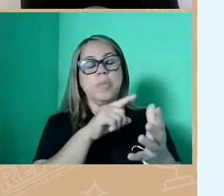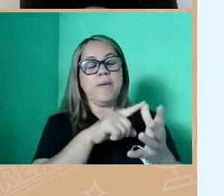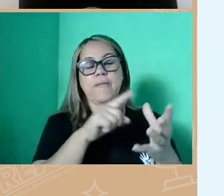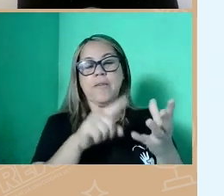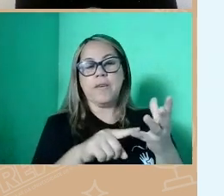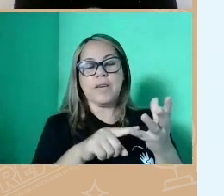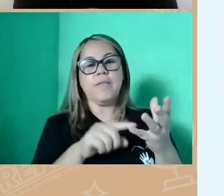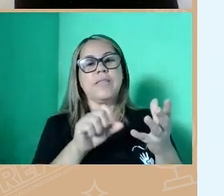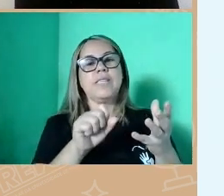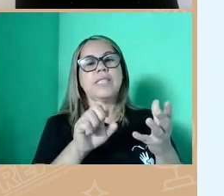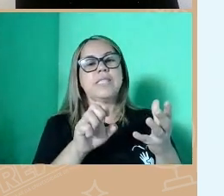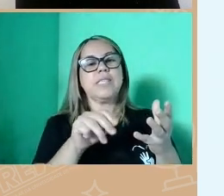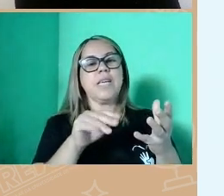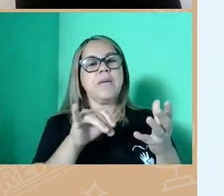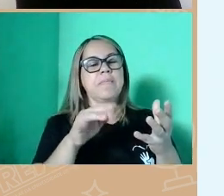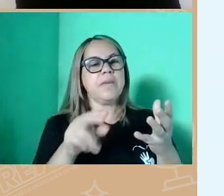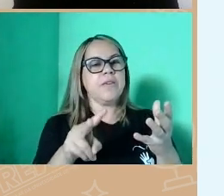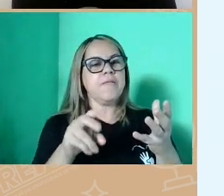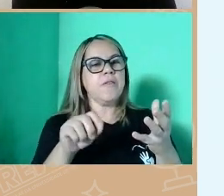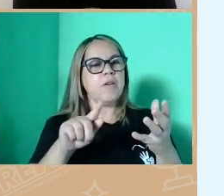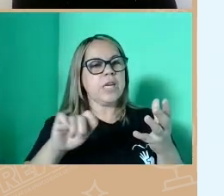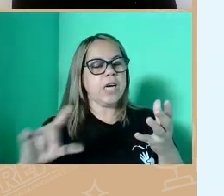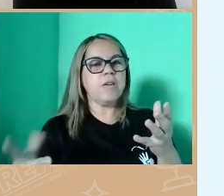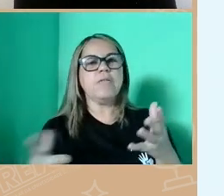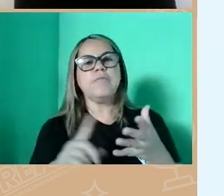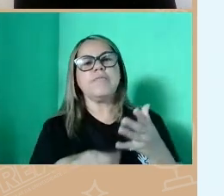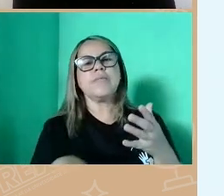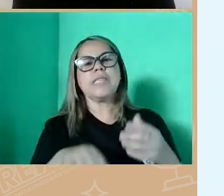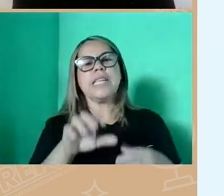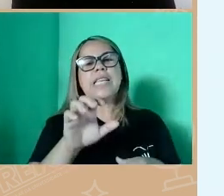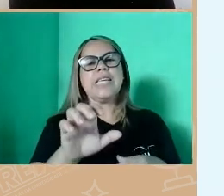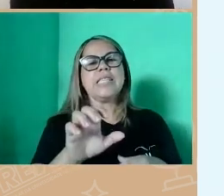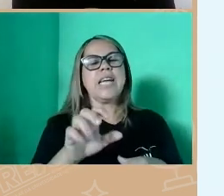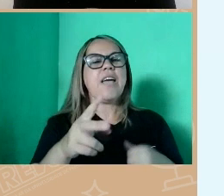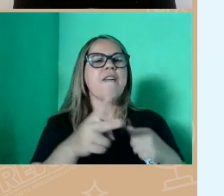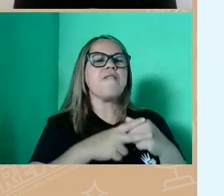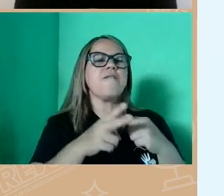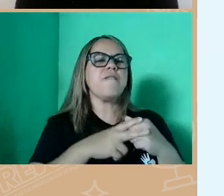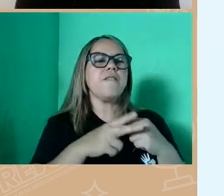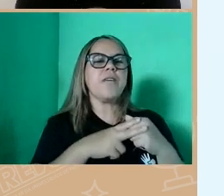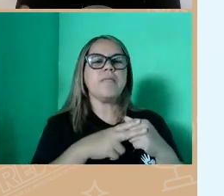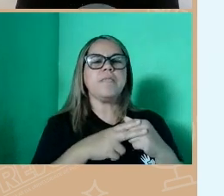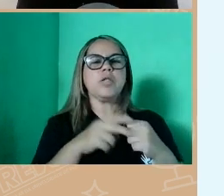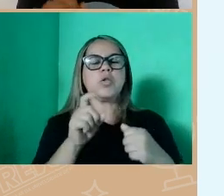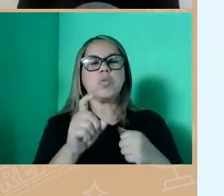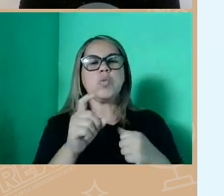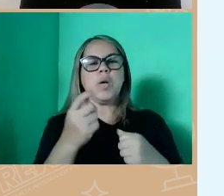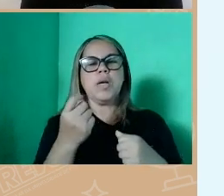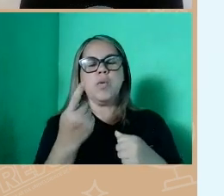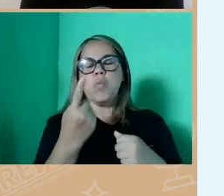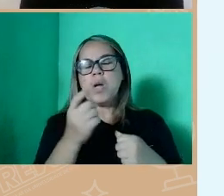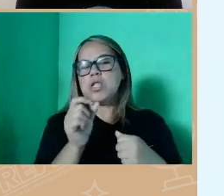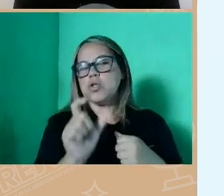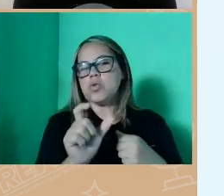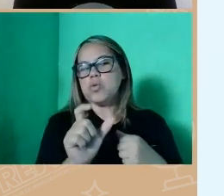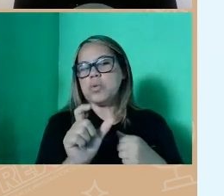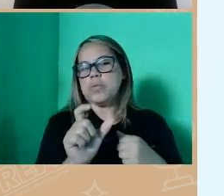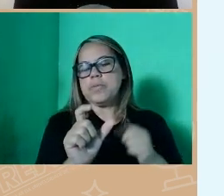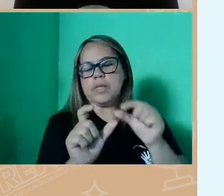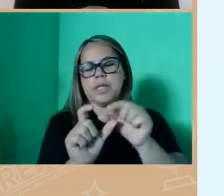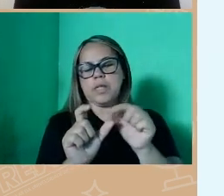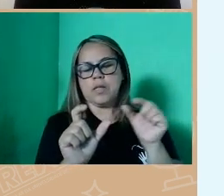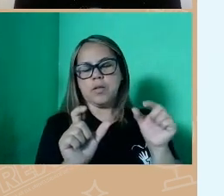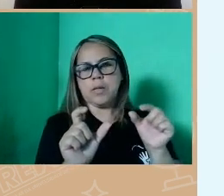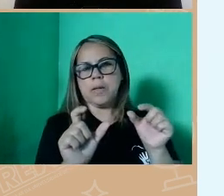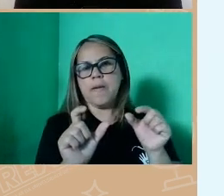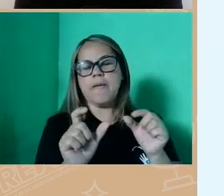aberto formado por uma vogal e uma semivogal. E letra E, um verbo monossilábico. E aí, é